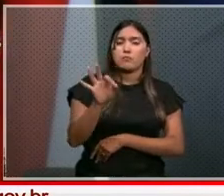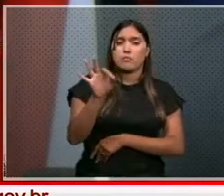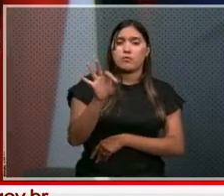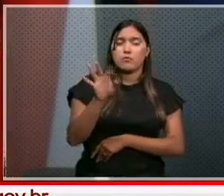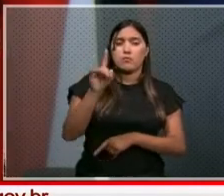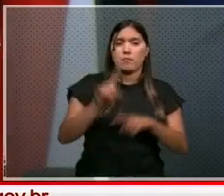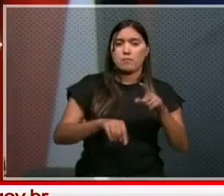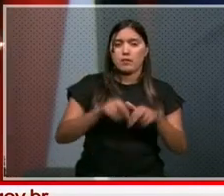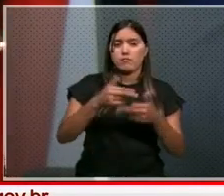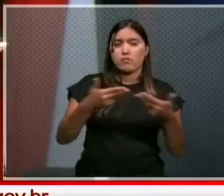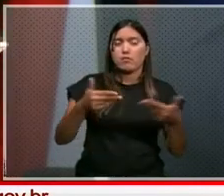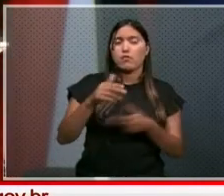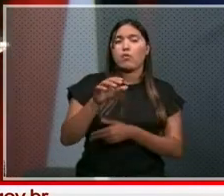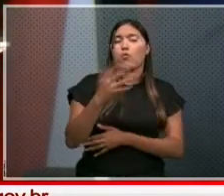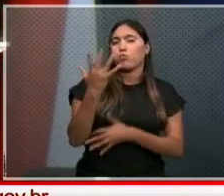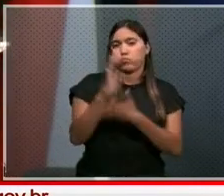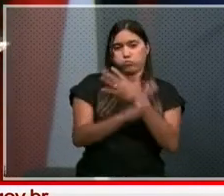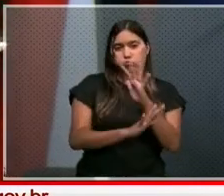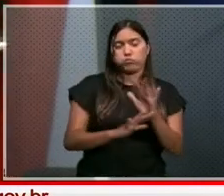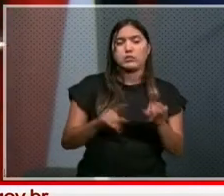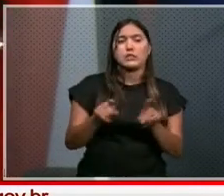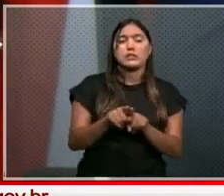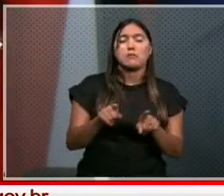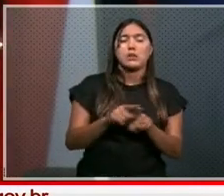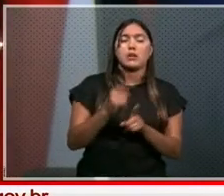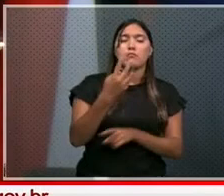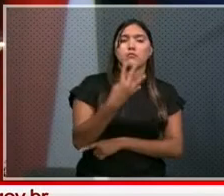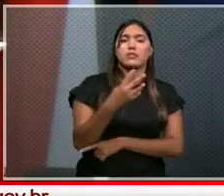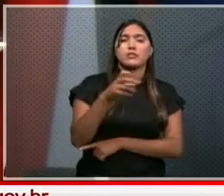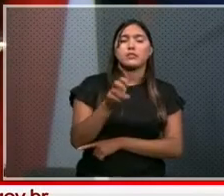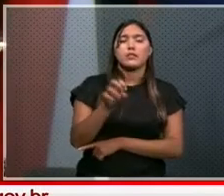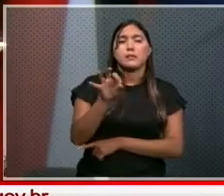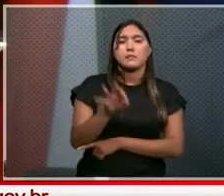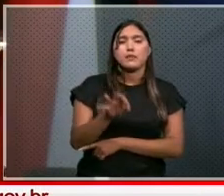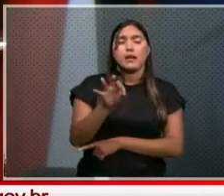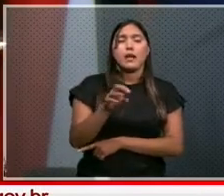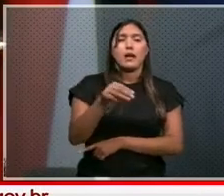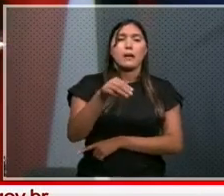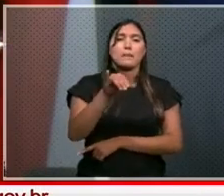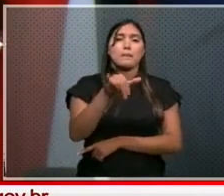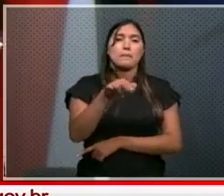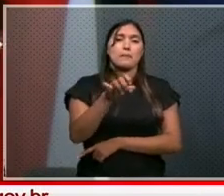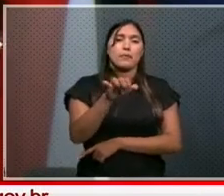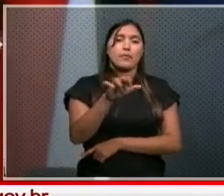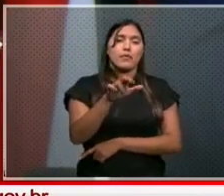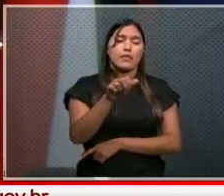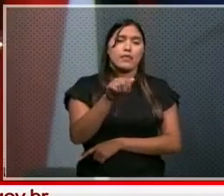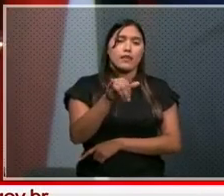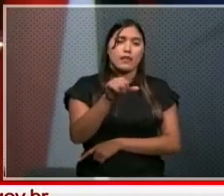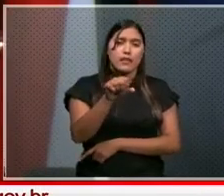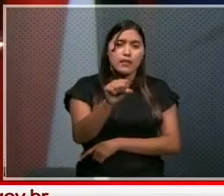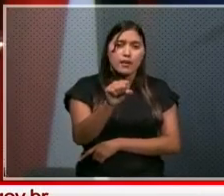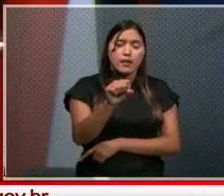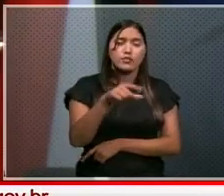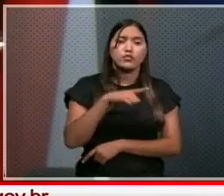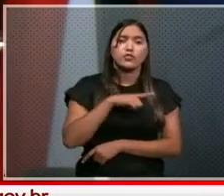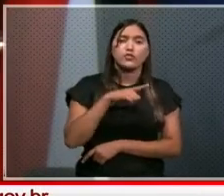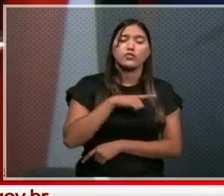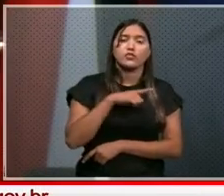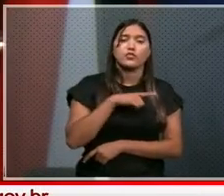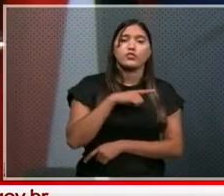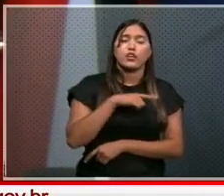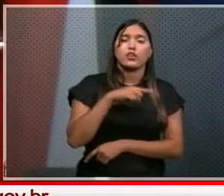de matéria orgânica e 45% e minerais que influenciam nos nutrientes